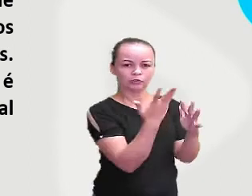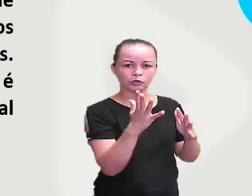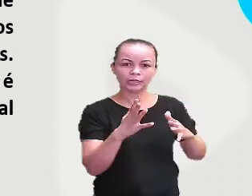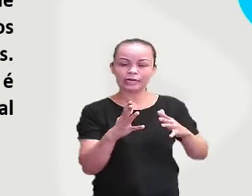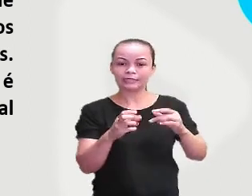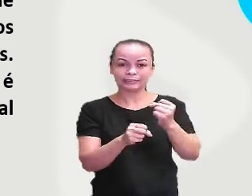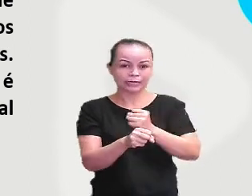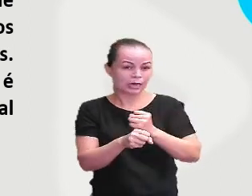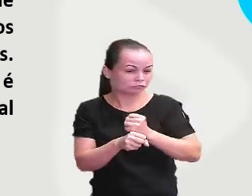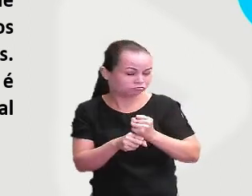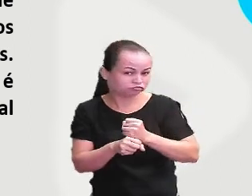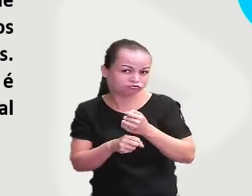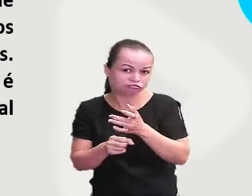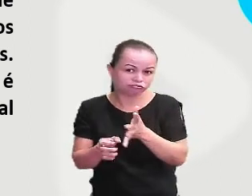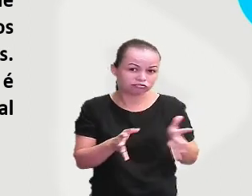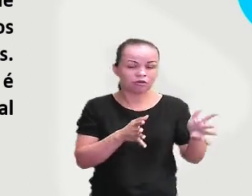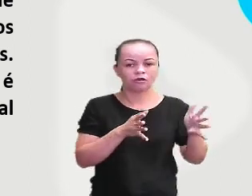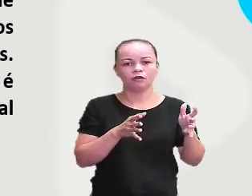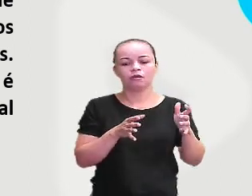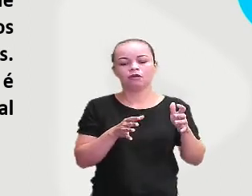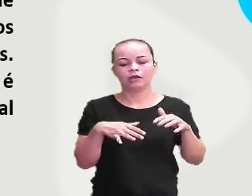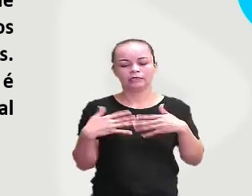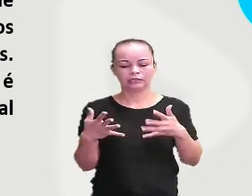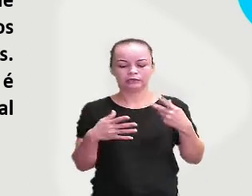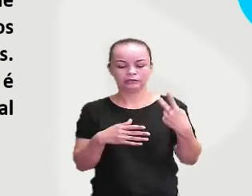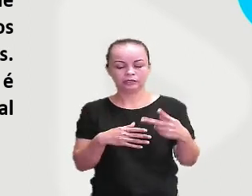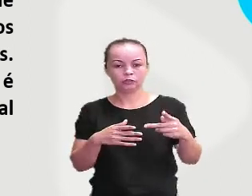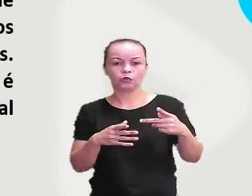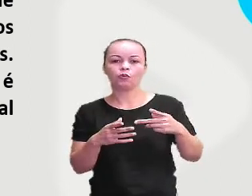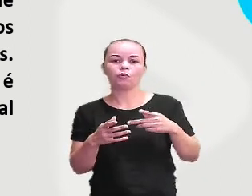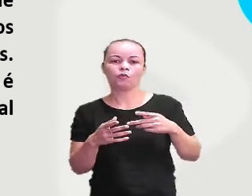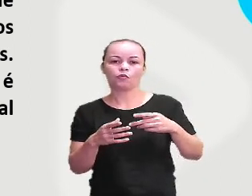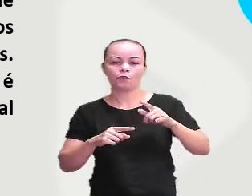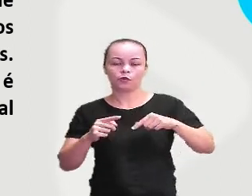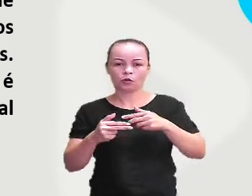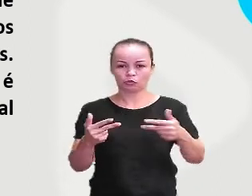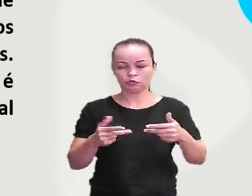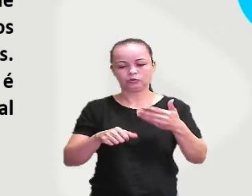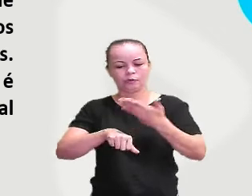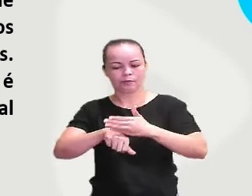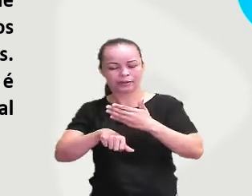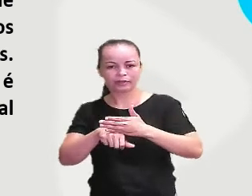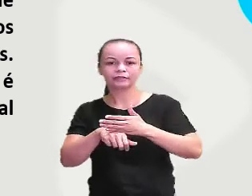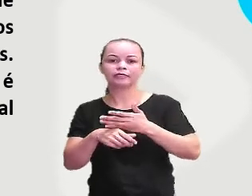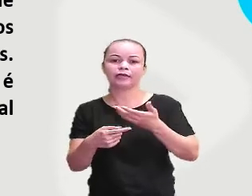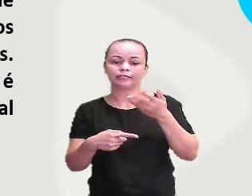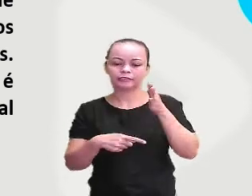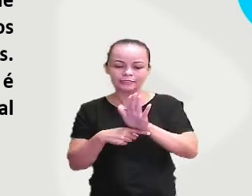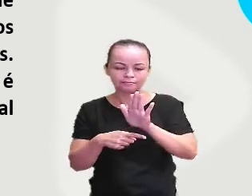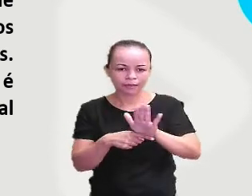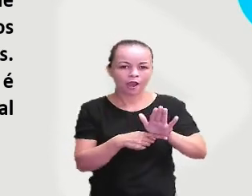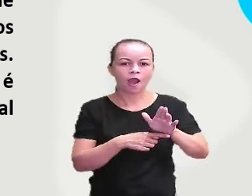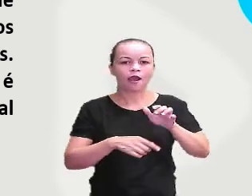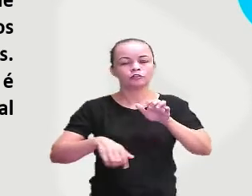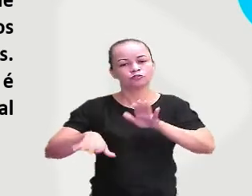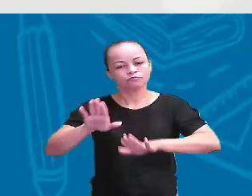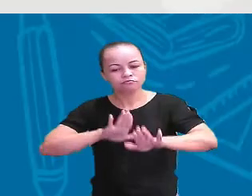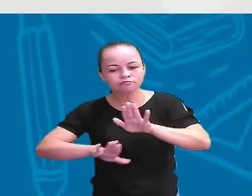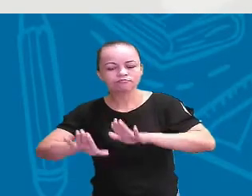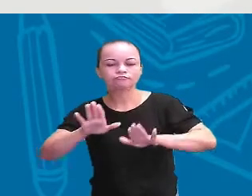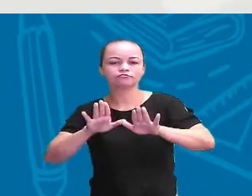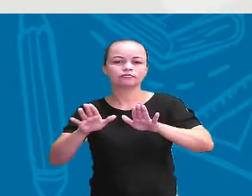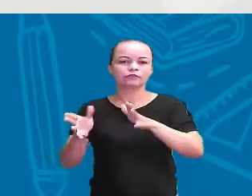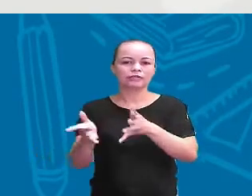esses produtos, dando uma nova função, é com certeza uma prática de preservação ambiental muito